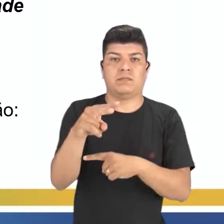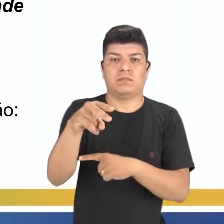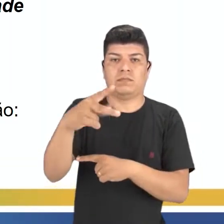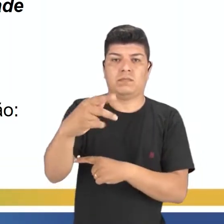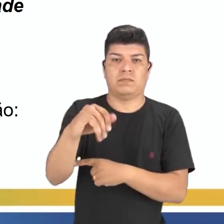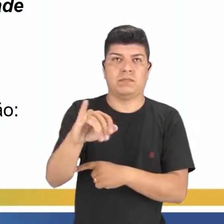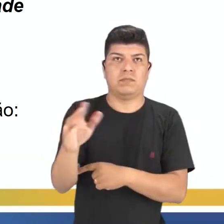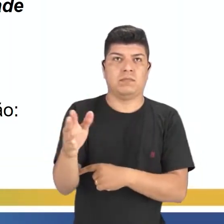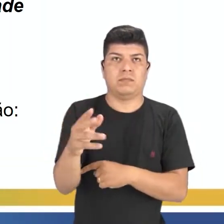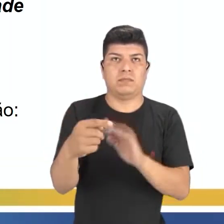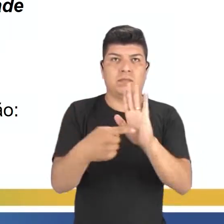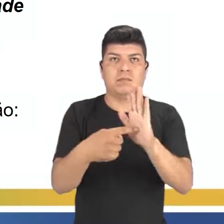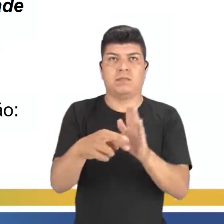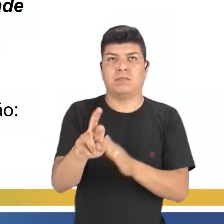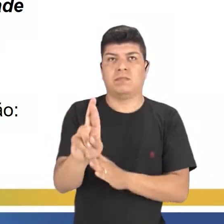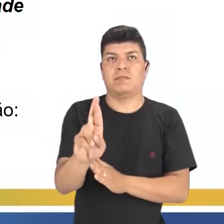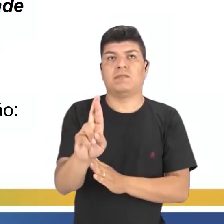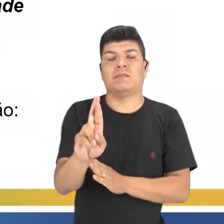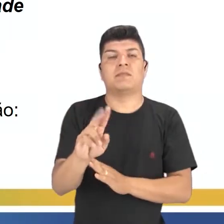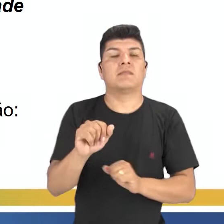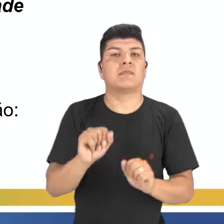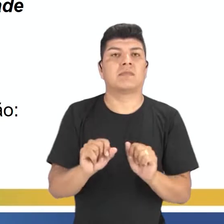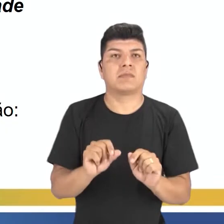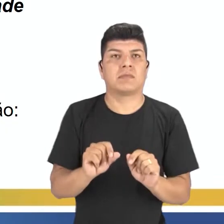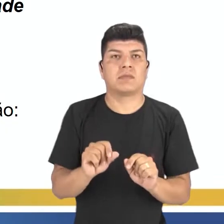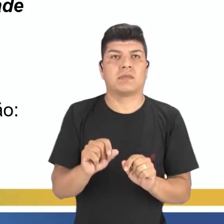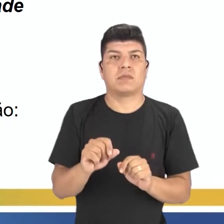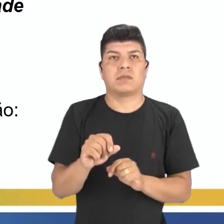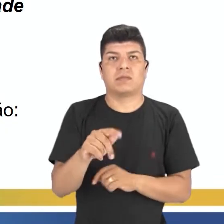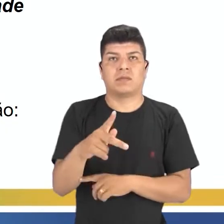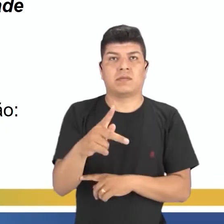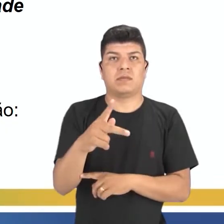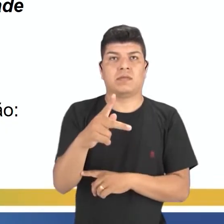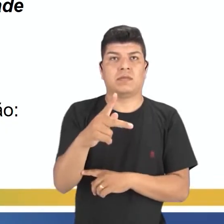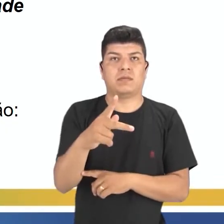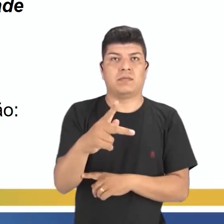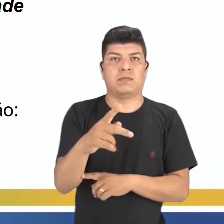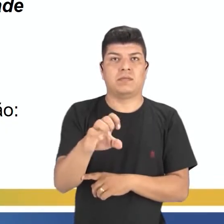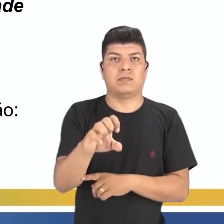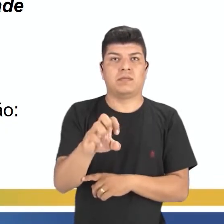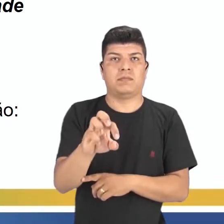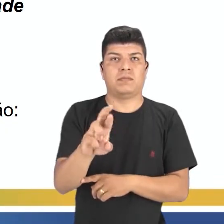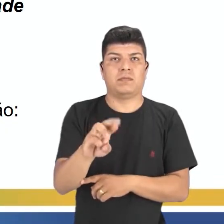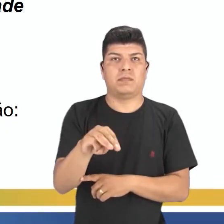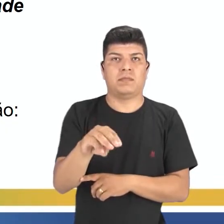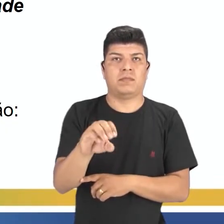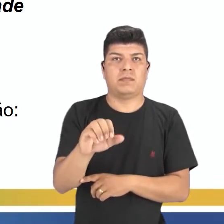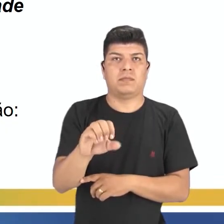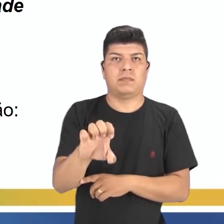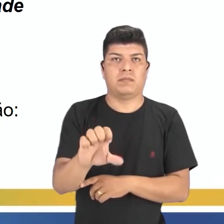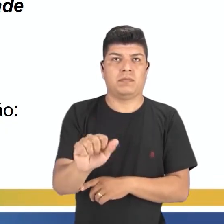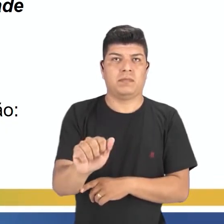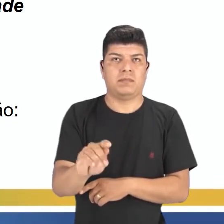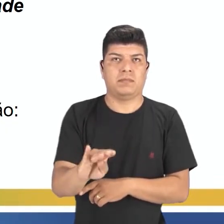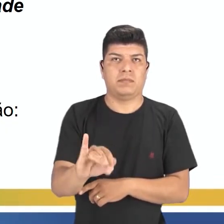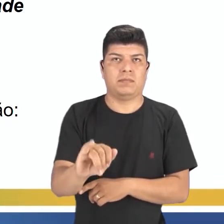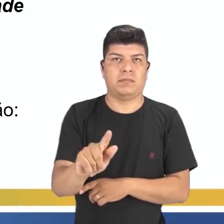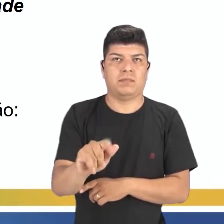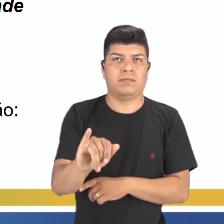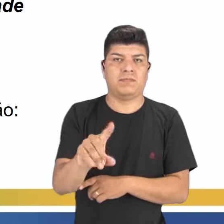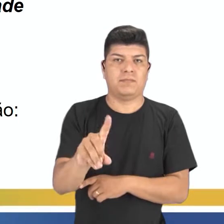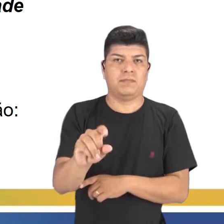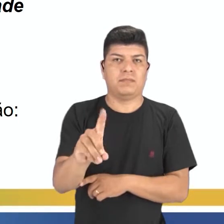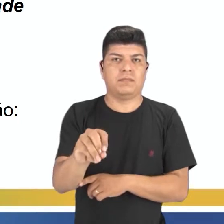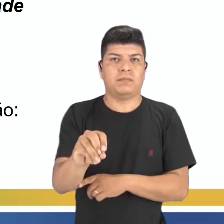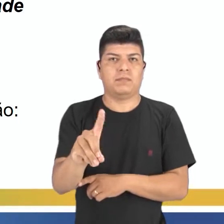μ? Esse μ ele é a grandeza física chamada de permeabilidade magnética do meio. E a sua unidade é